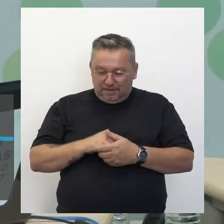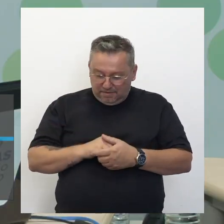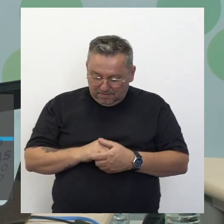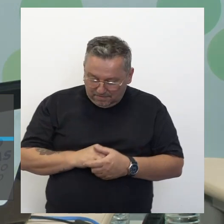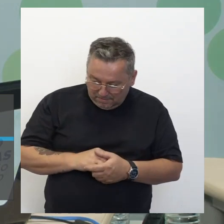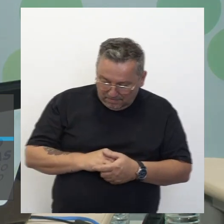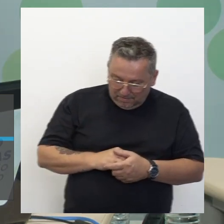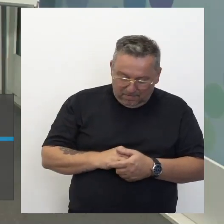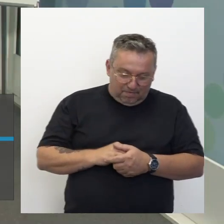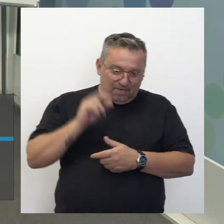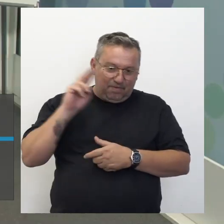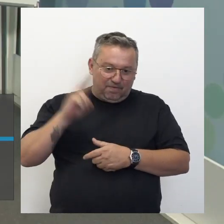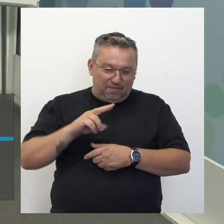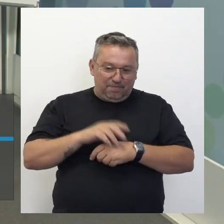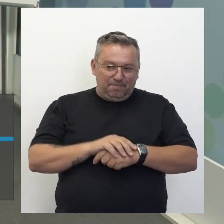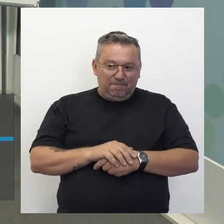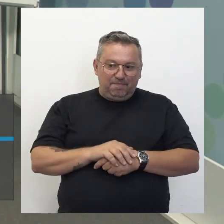Tá, vamos lá então. Vamos olhar aqui, pessoal.